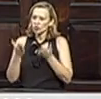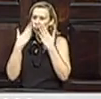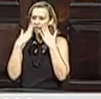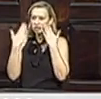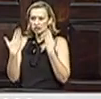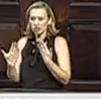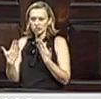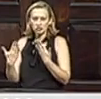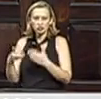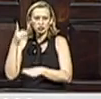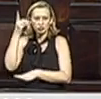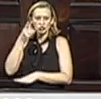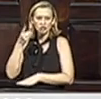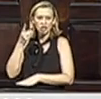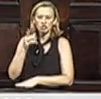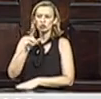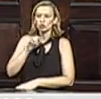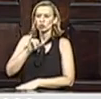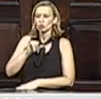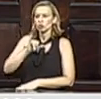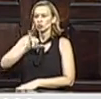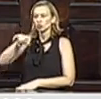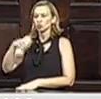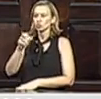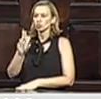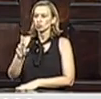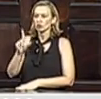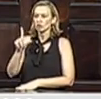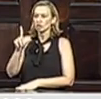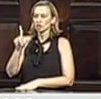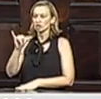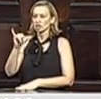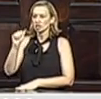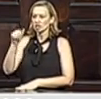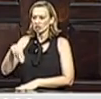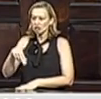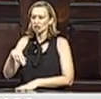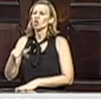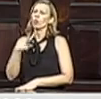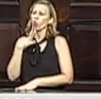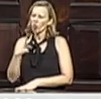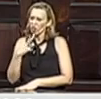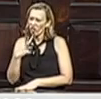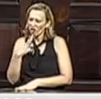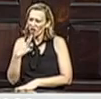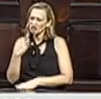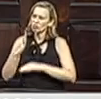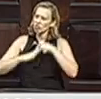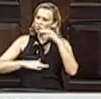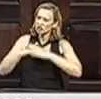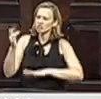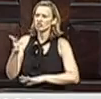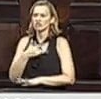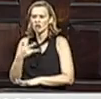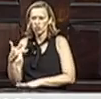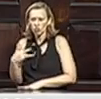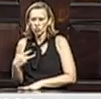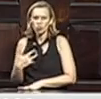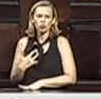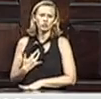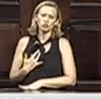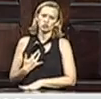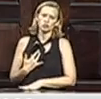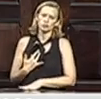pelo deputado Dr. Giulianelli, que conhece o espaço da saúde, é profissional, veterano da